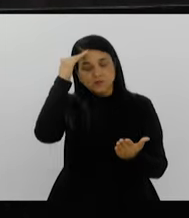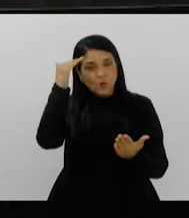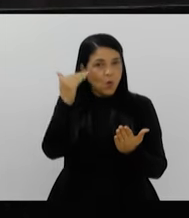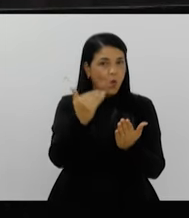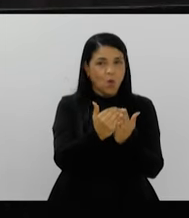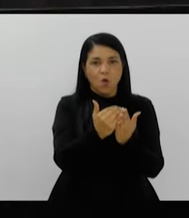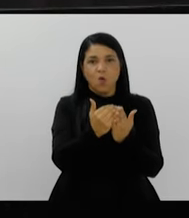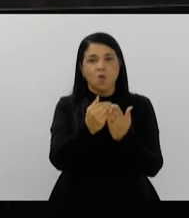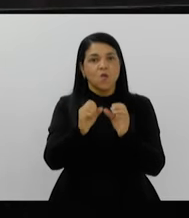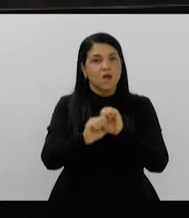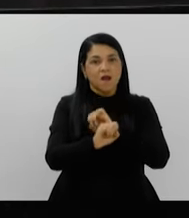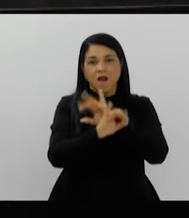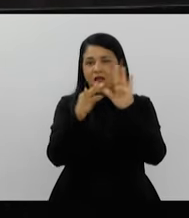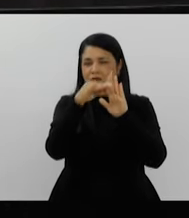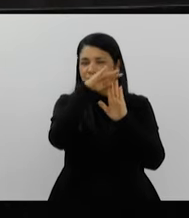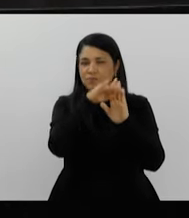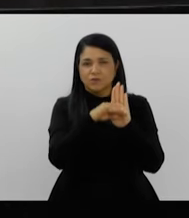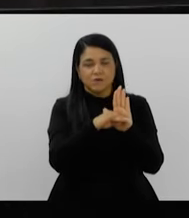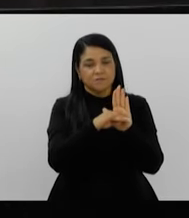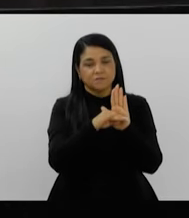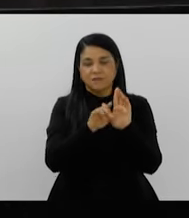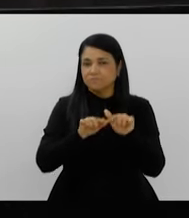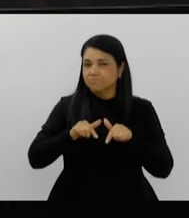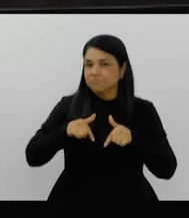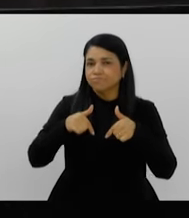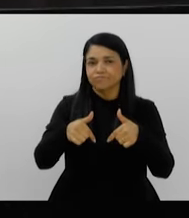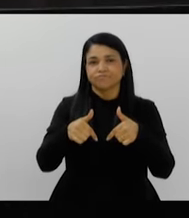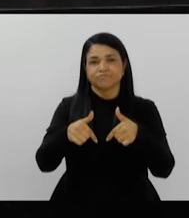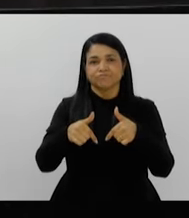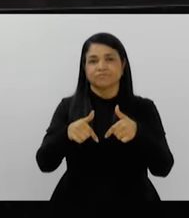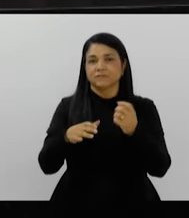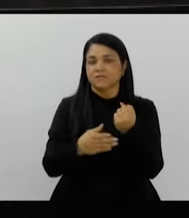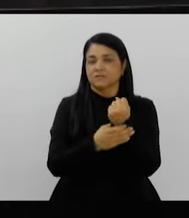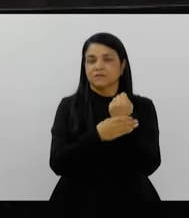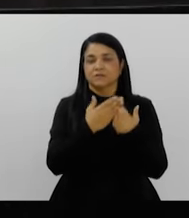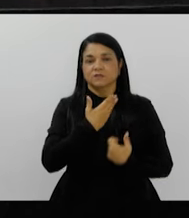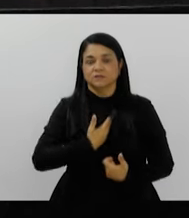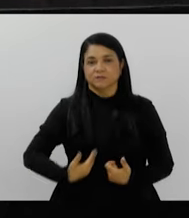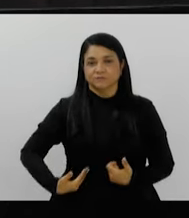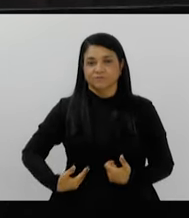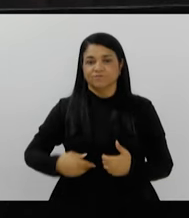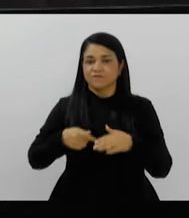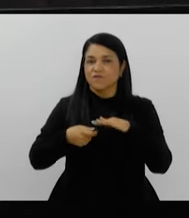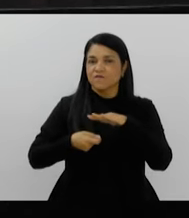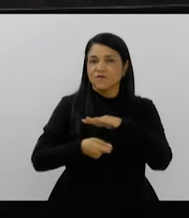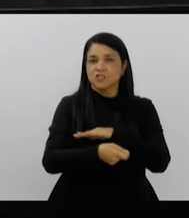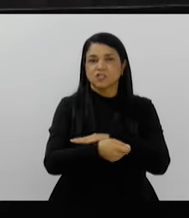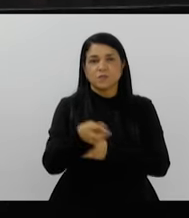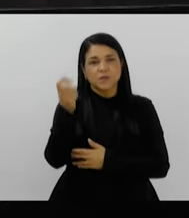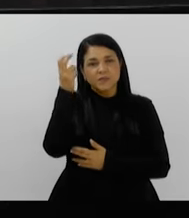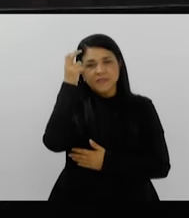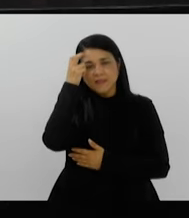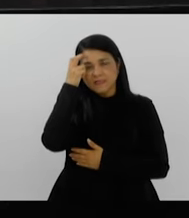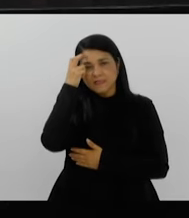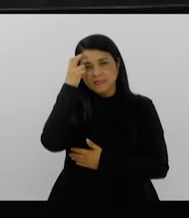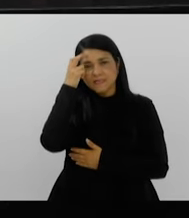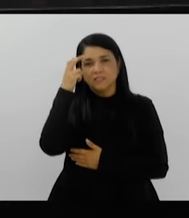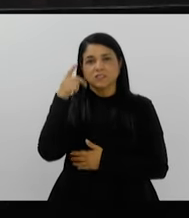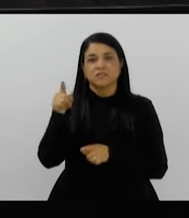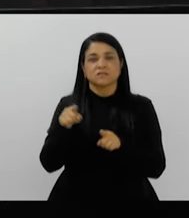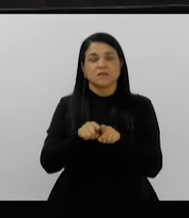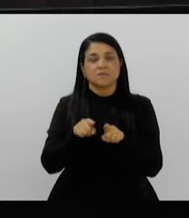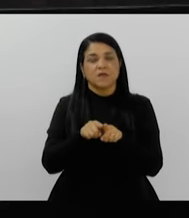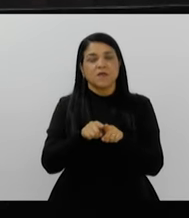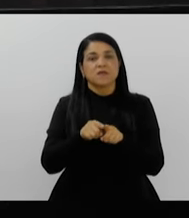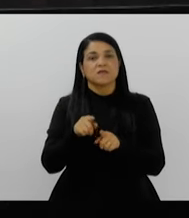programa claro para o enfrentamento mais geral da segurança pública, que passa por investimento em inteligência, por otimização da